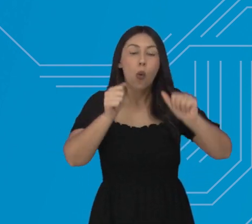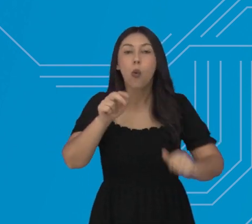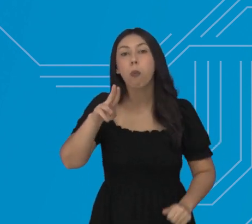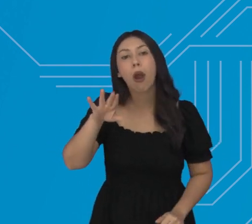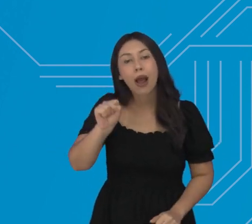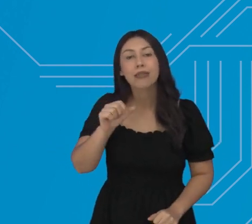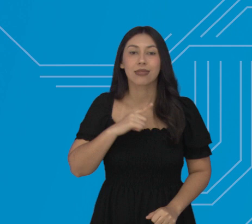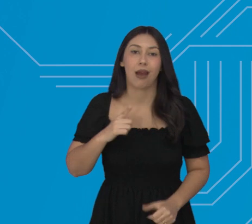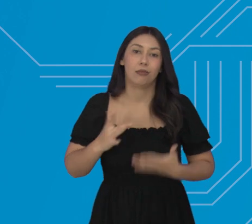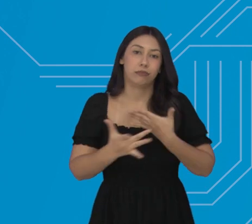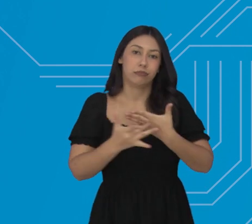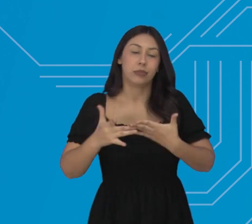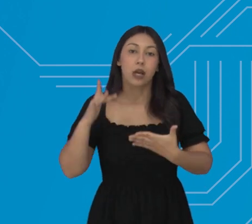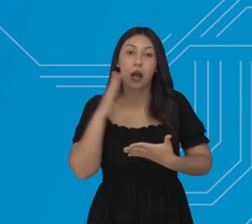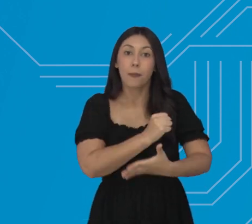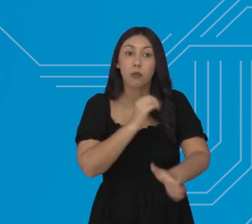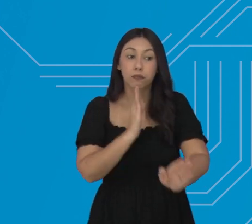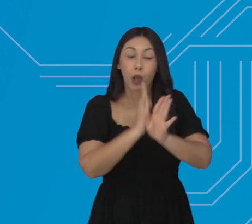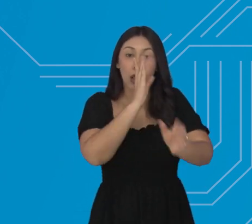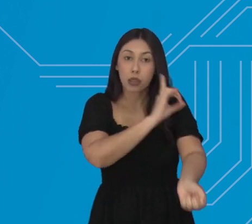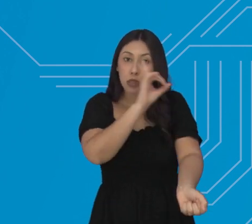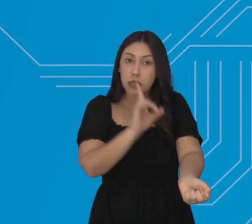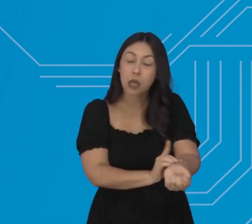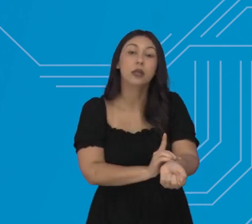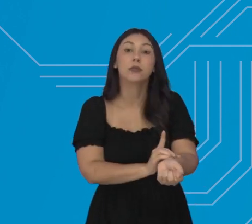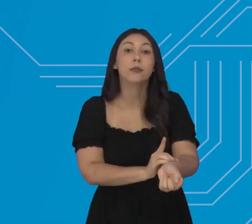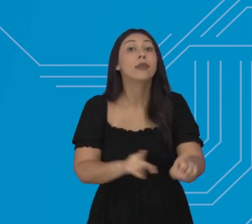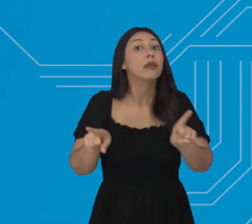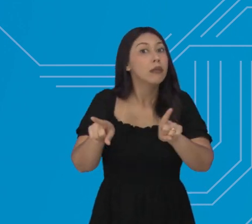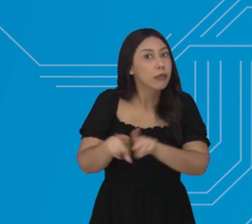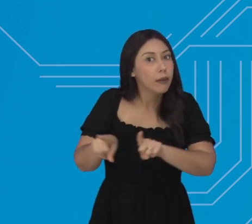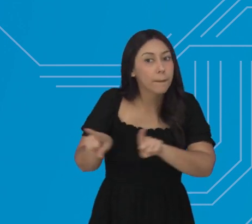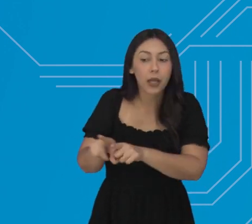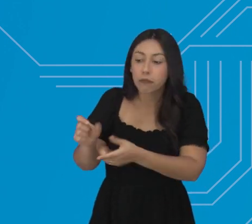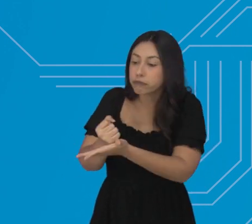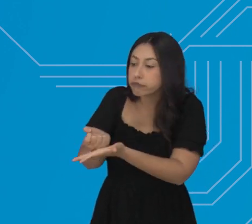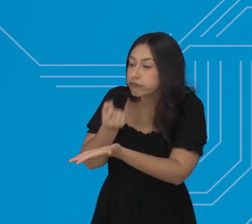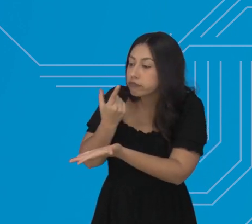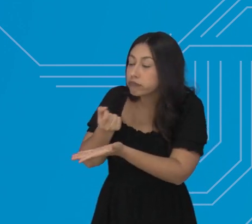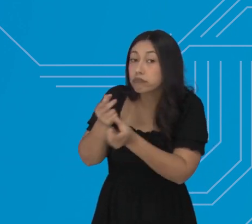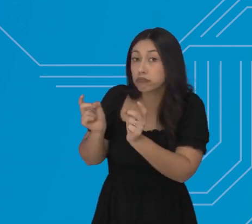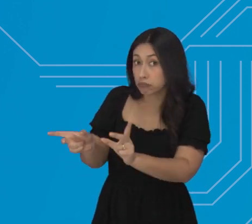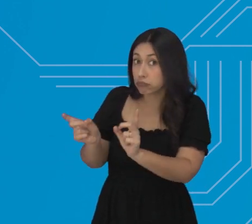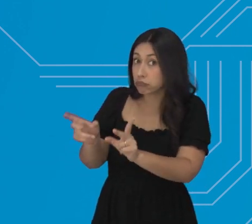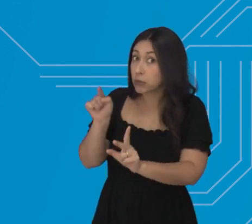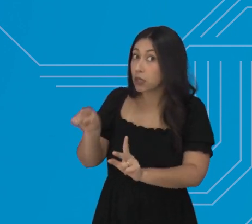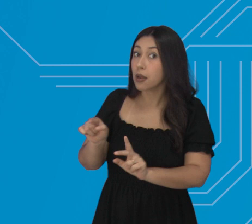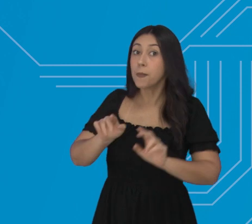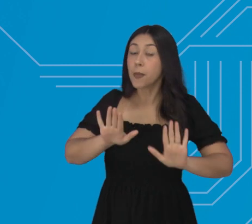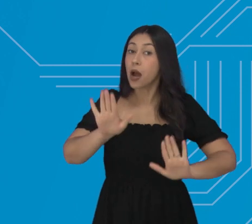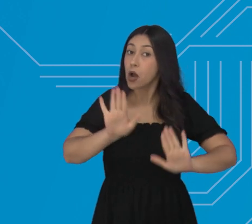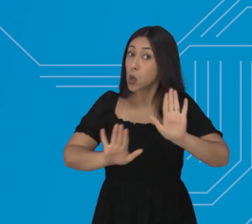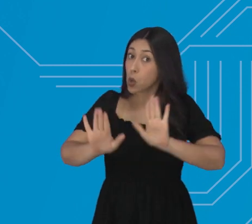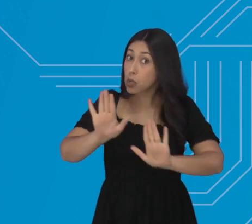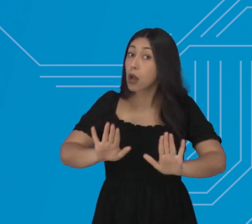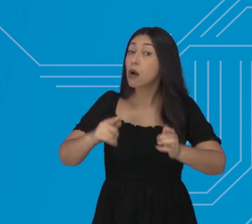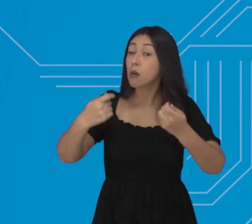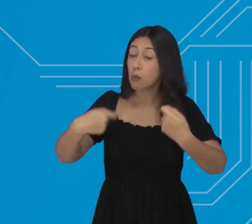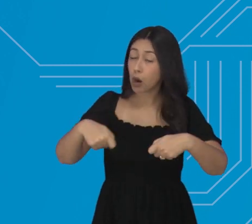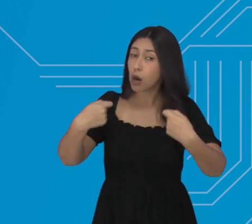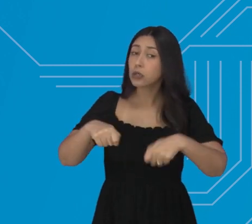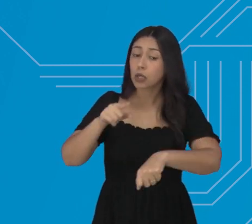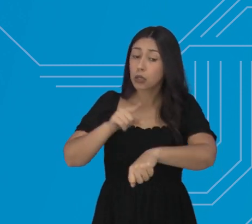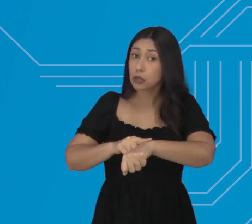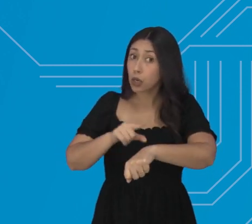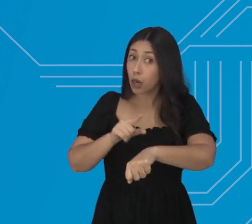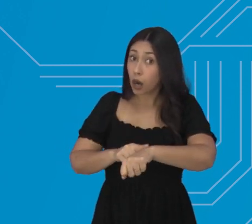de saúde também estão oferecendo testes rápidos. Os testes rápidos também estão sendo oferecidos em farmácias. E aí fica o alerta,